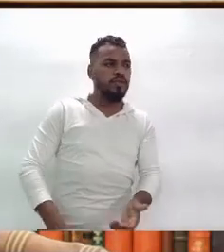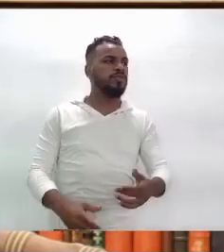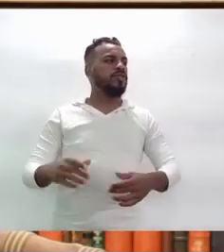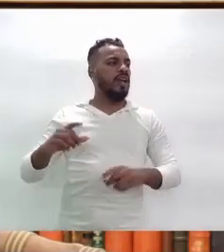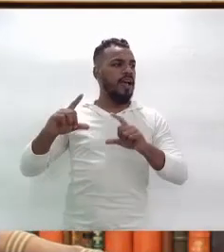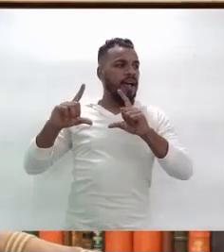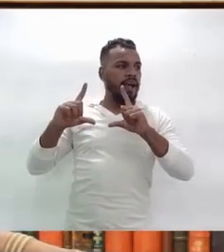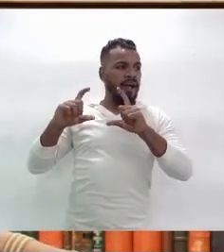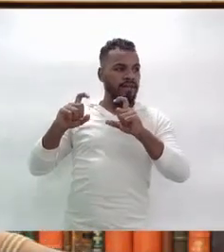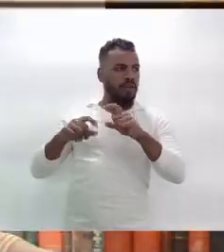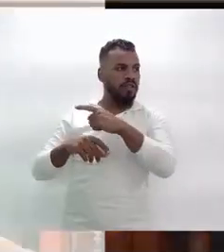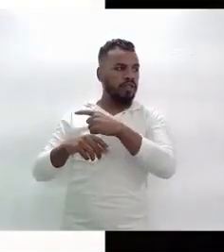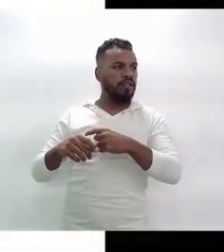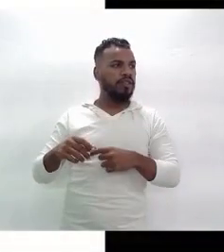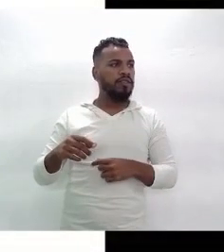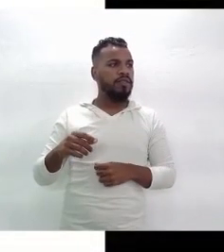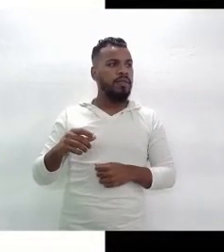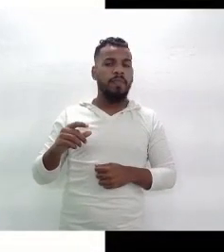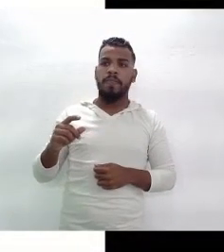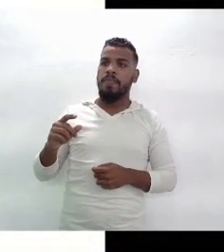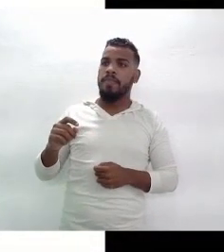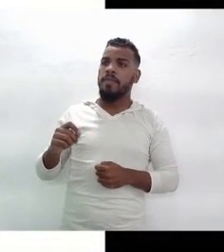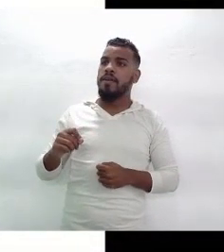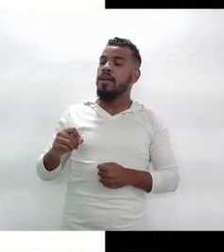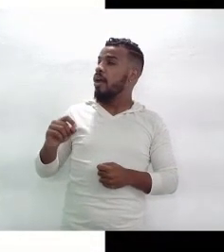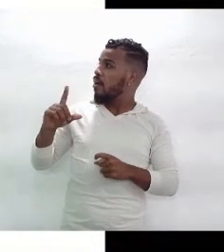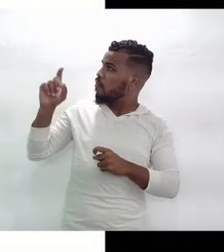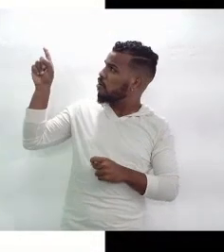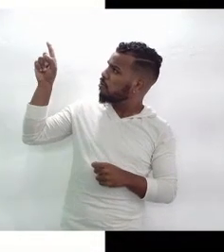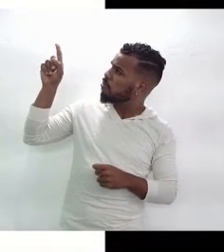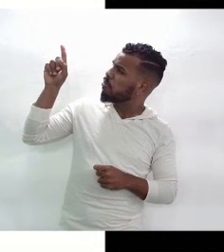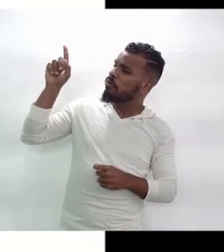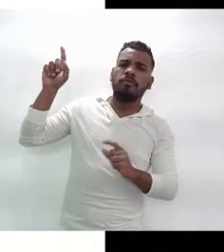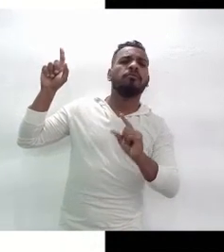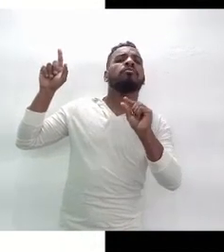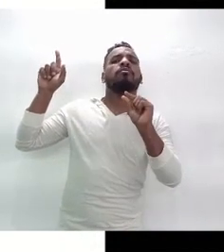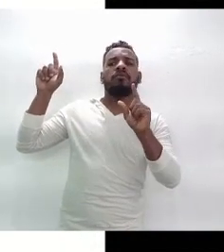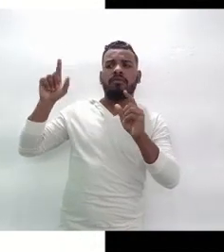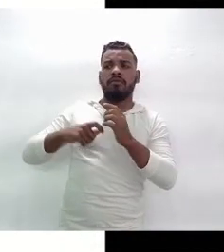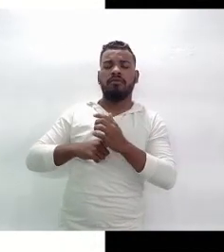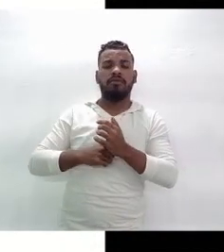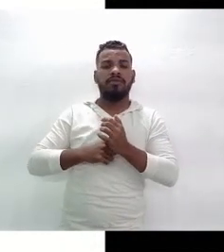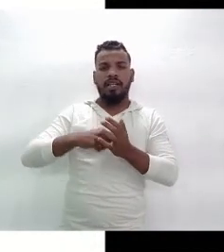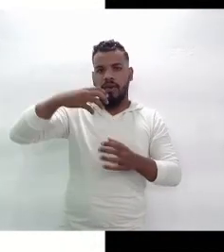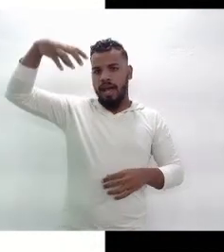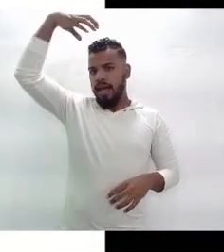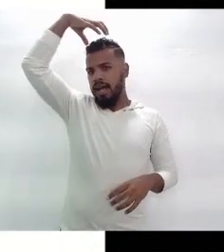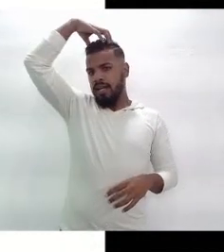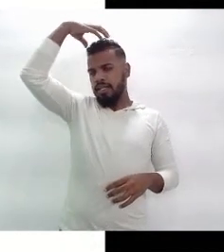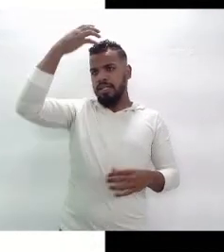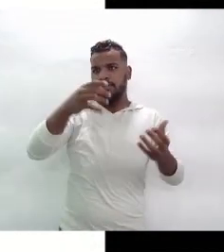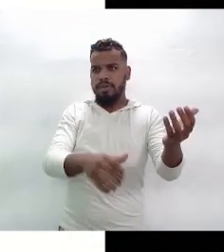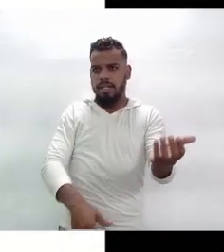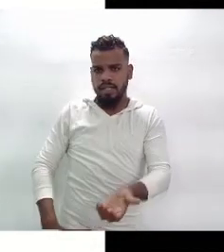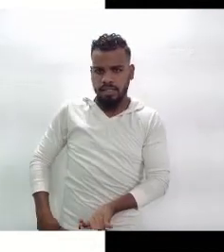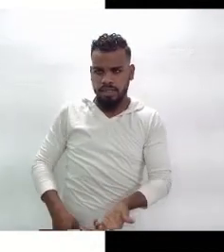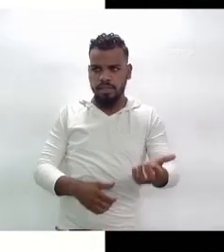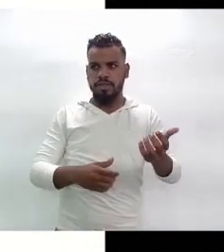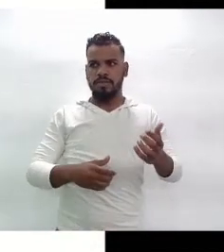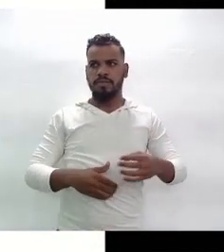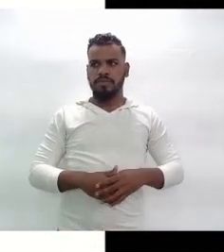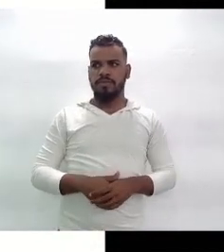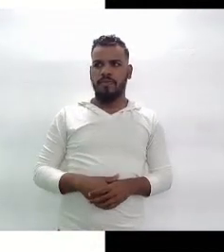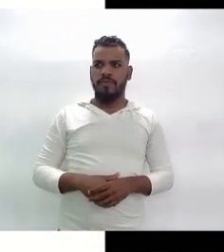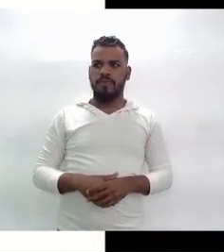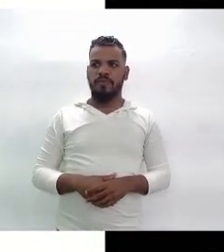essa foto aí, aproximadamente. Essa foto está em destaque. Quem é? É uma rainha do maracatu. Uma santa? Eu não